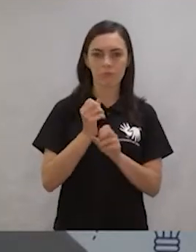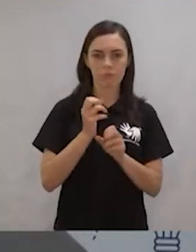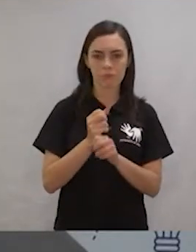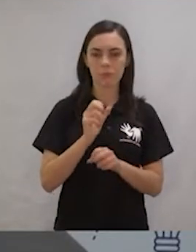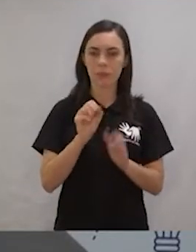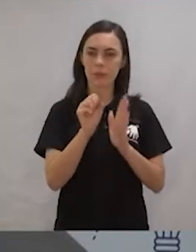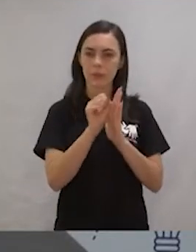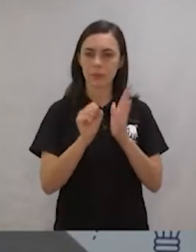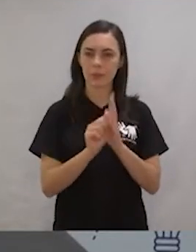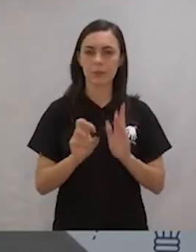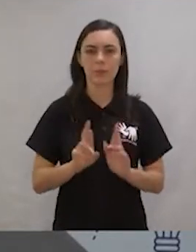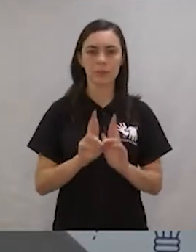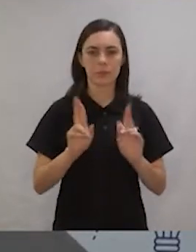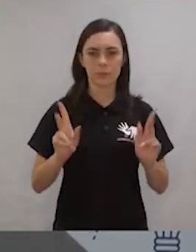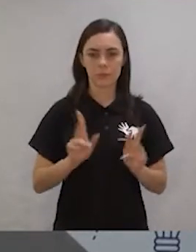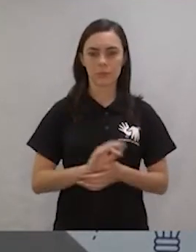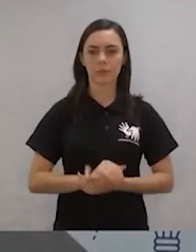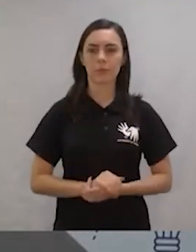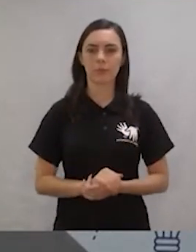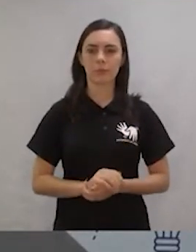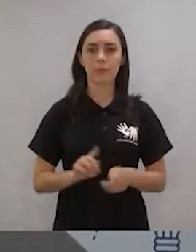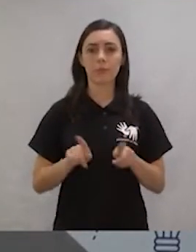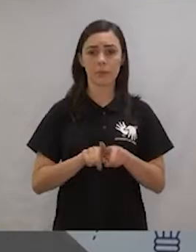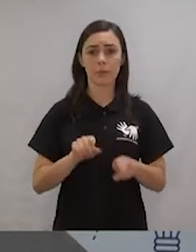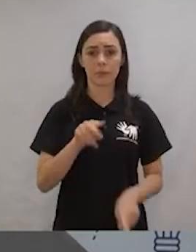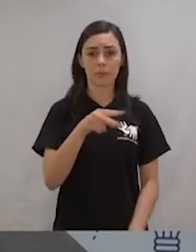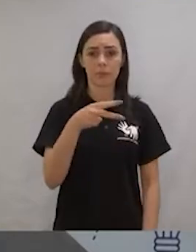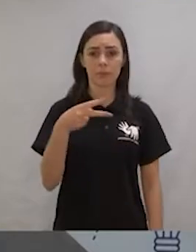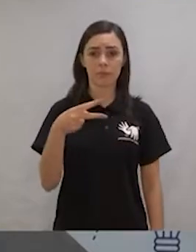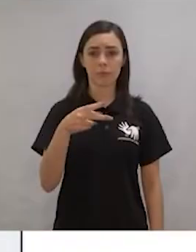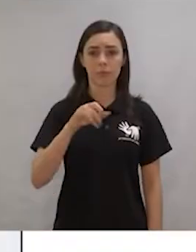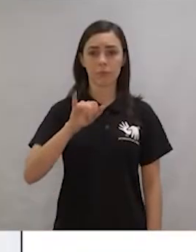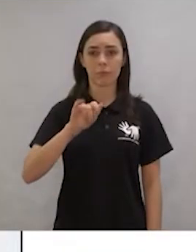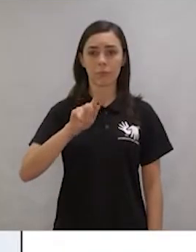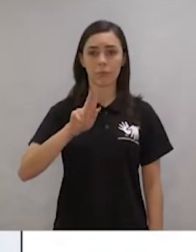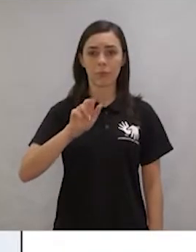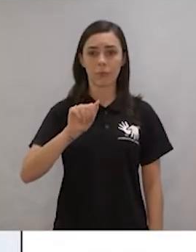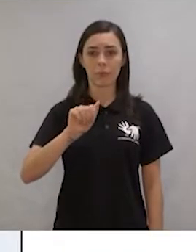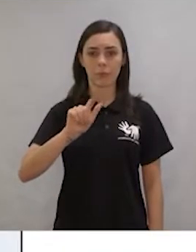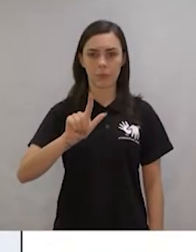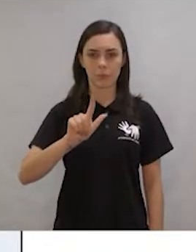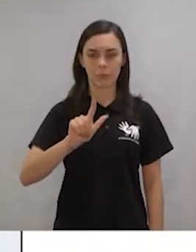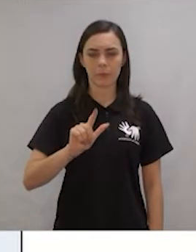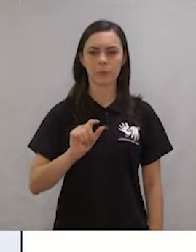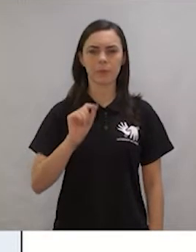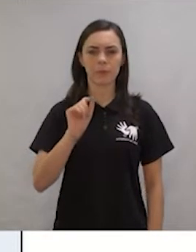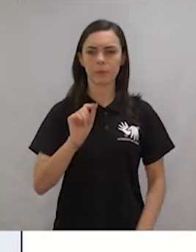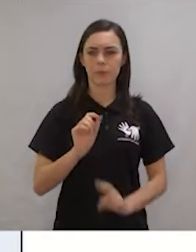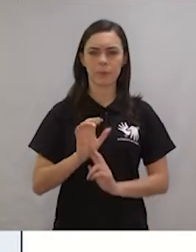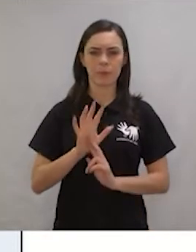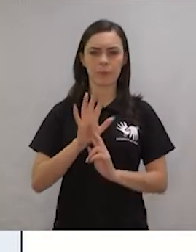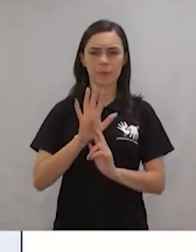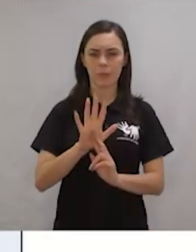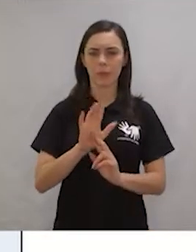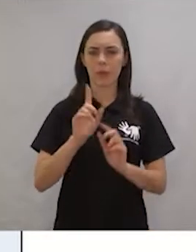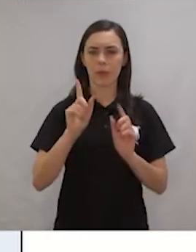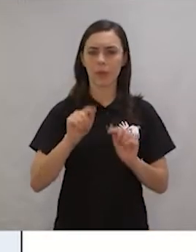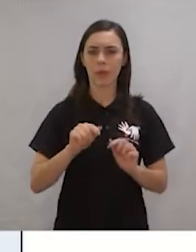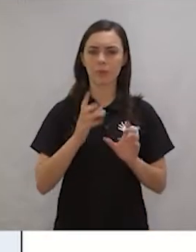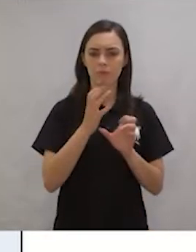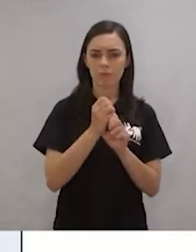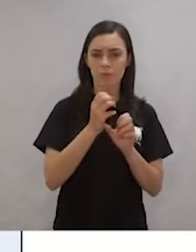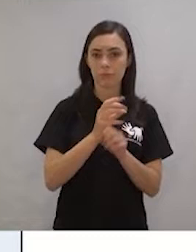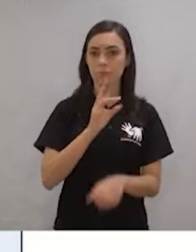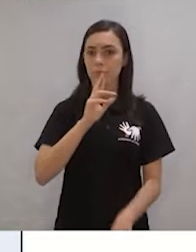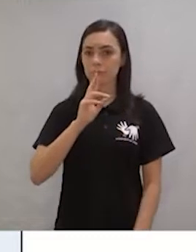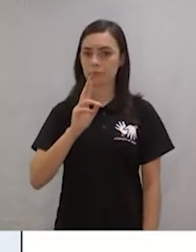diferentes. E o sinal de igualdade, né? Que representa aquilo que nós estamos fazendo